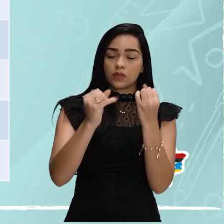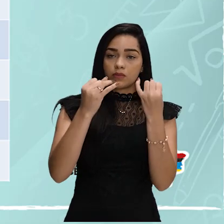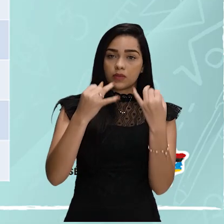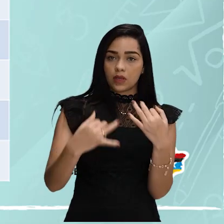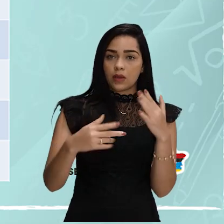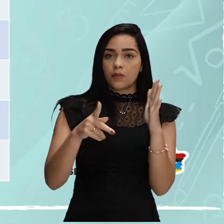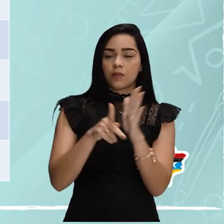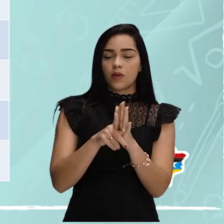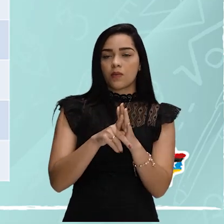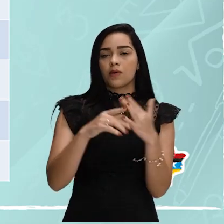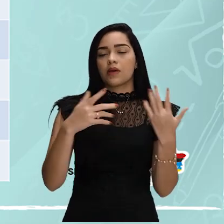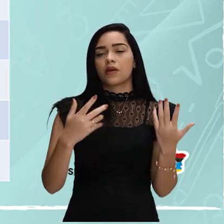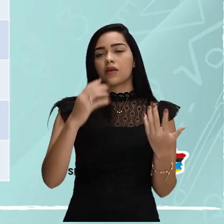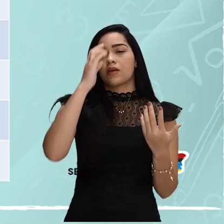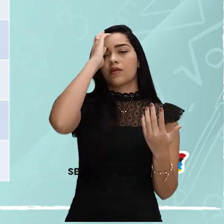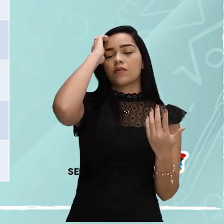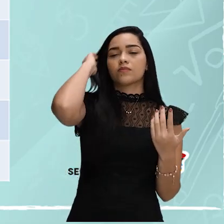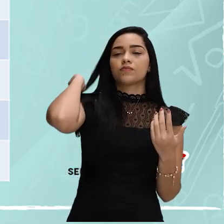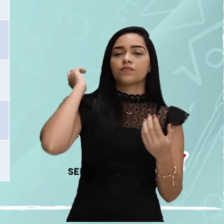tecido epitelial ele pode ser